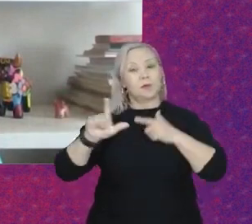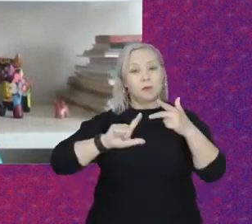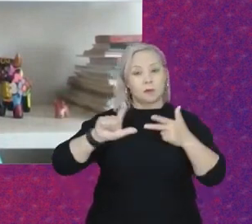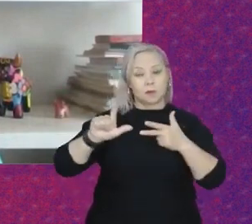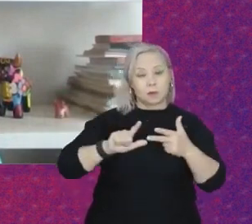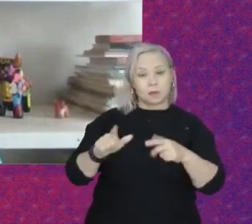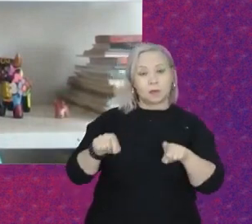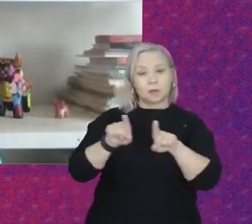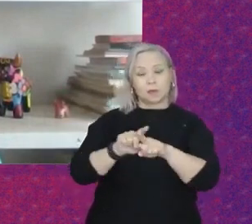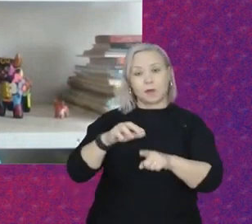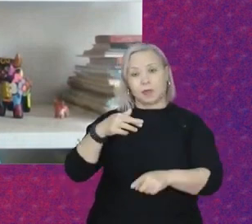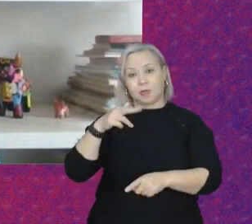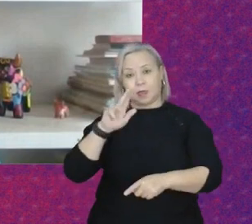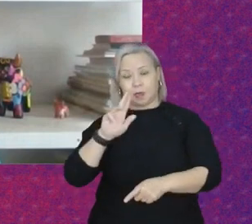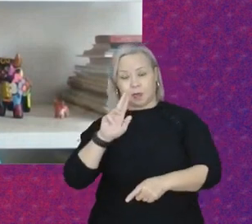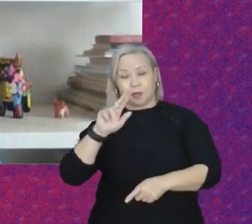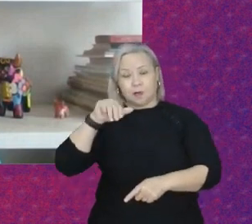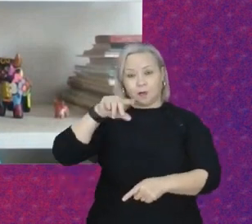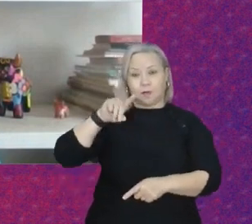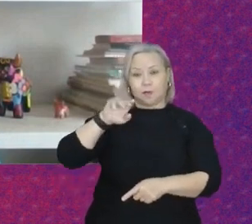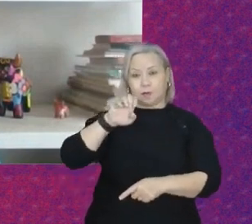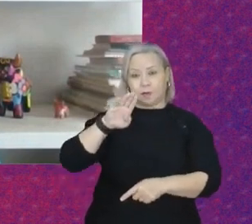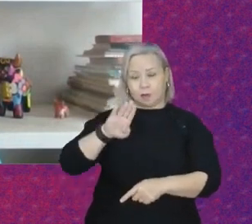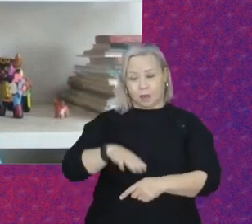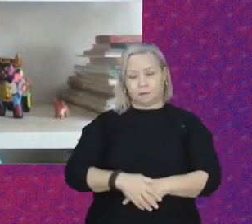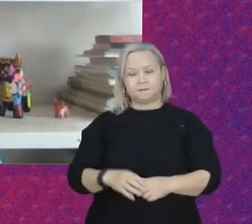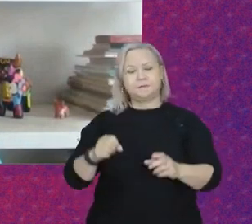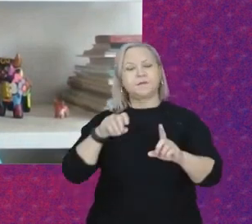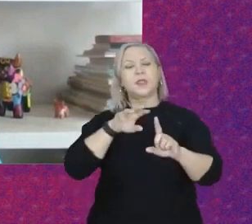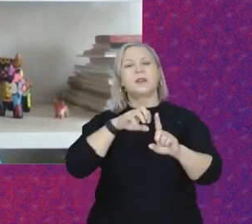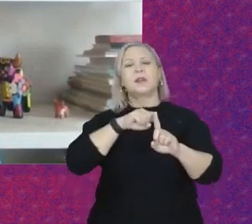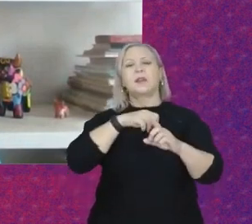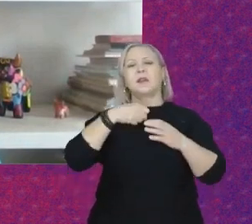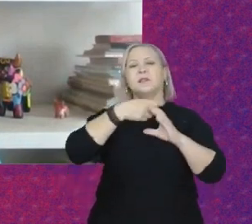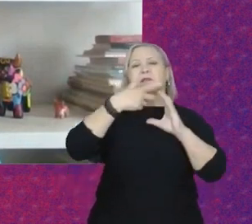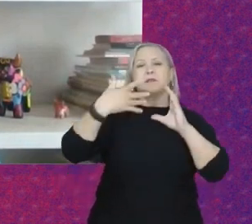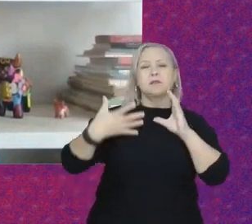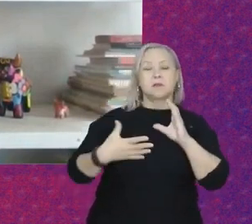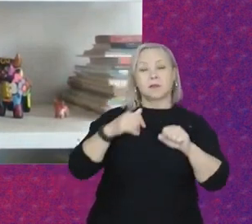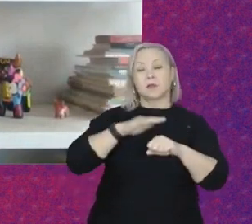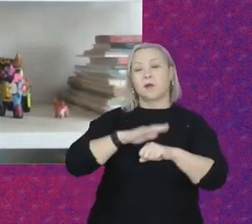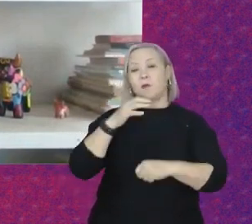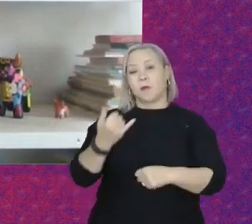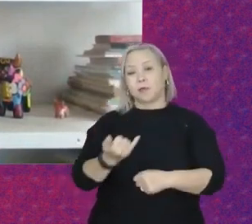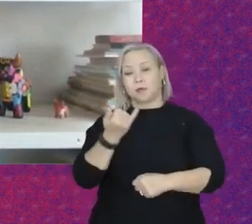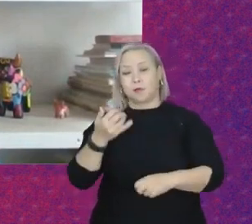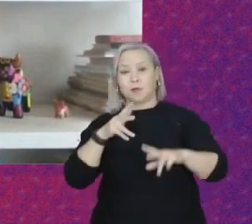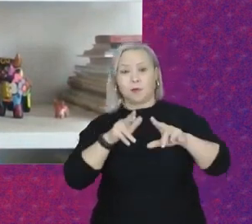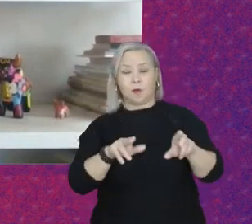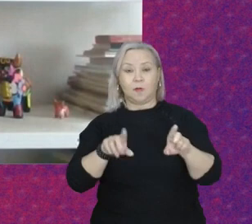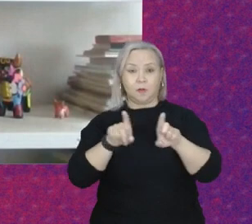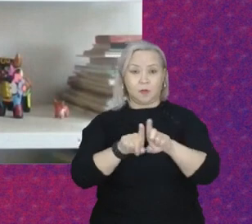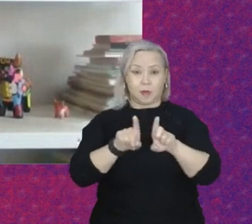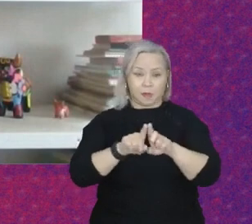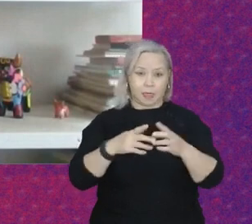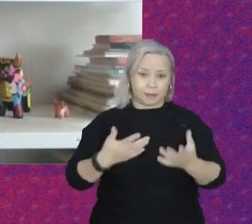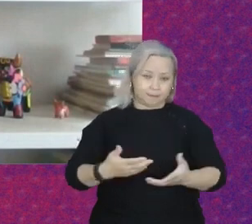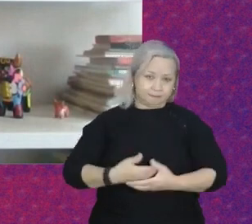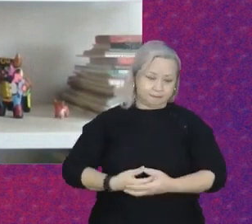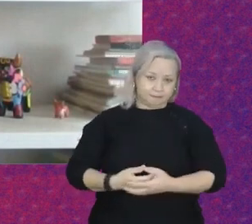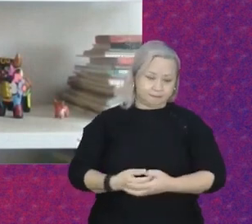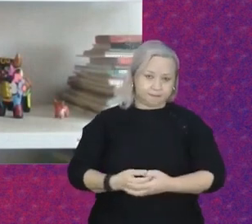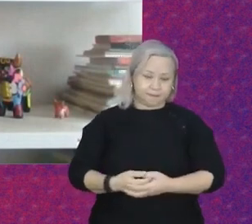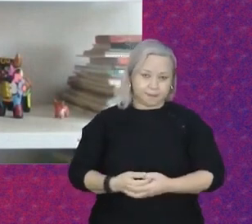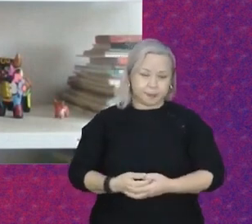Fundeb. Esses aspectos, eu diria que são os mais importantes, como também